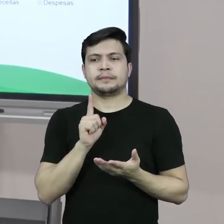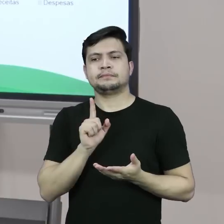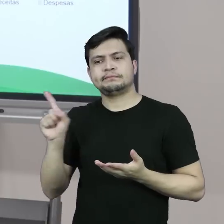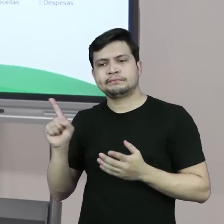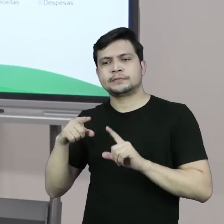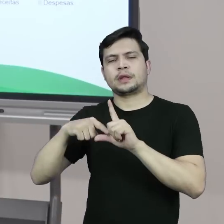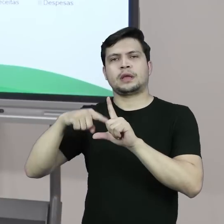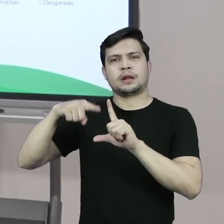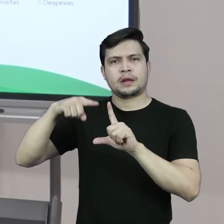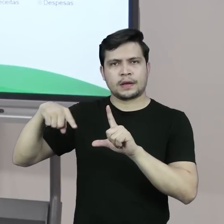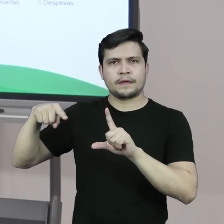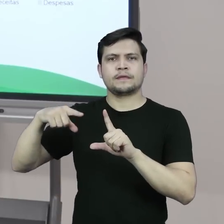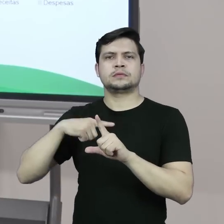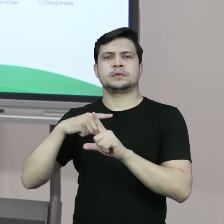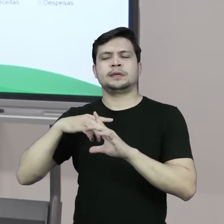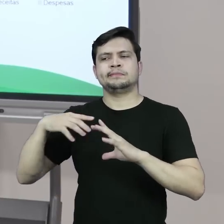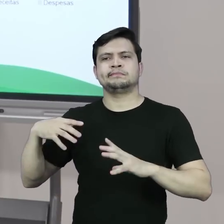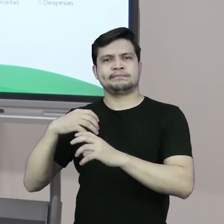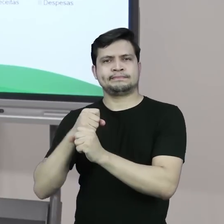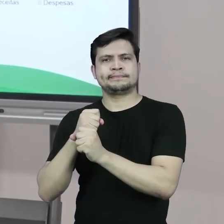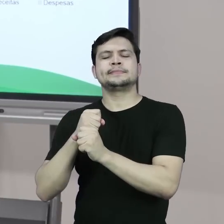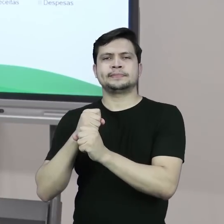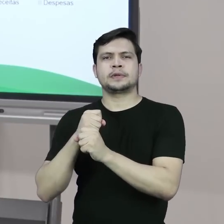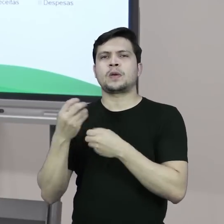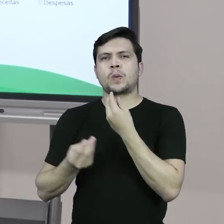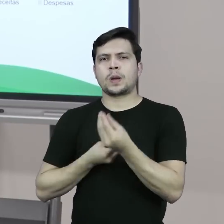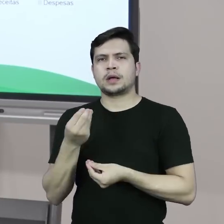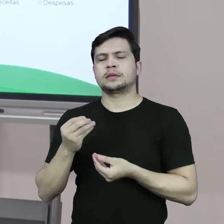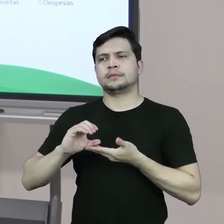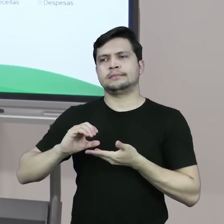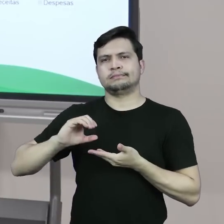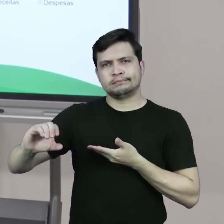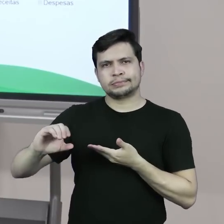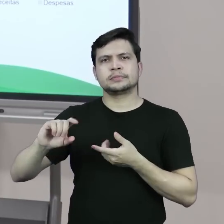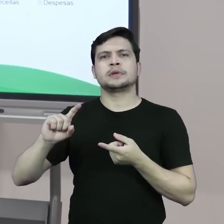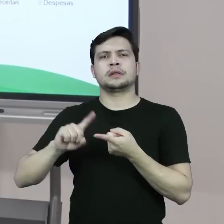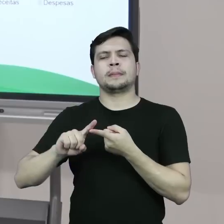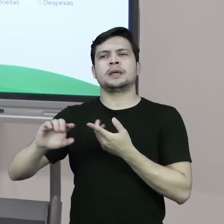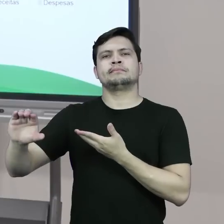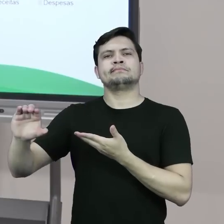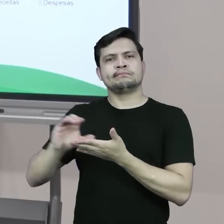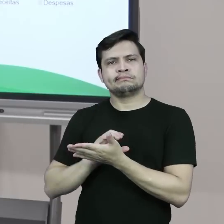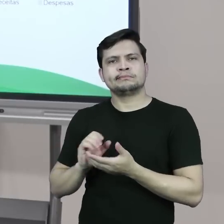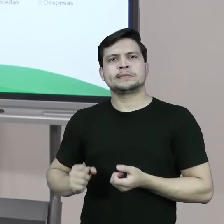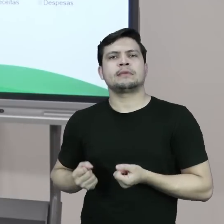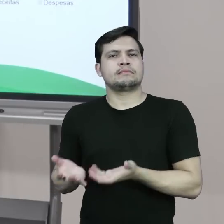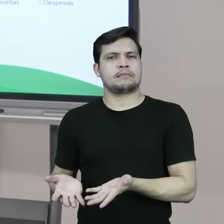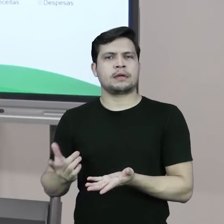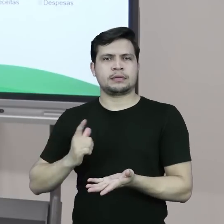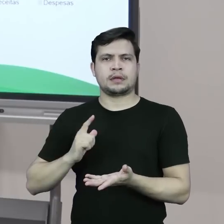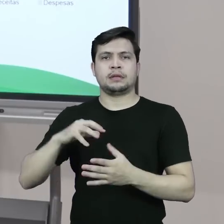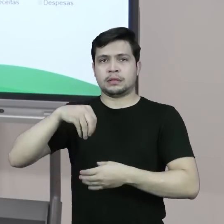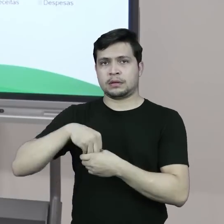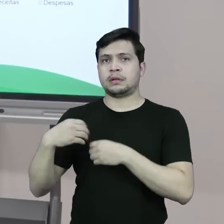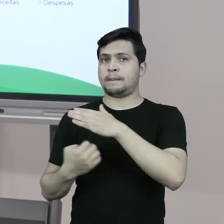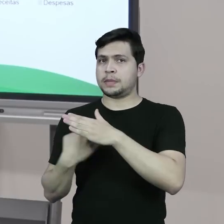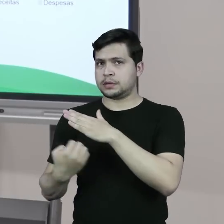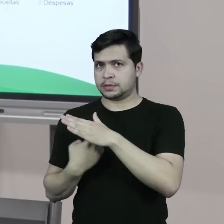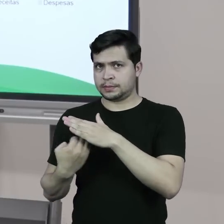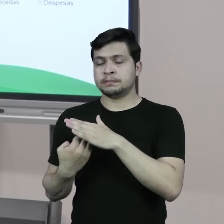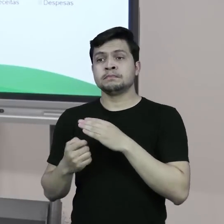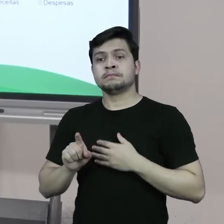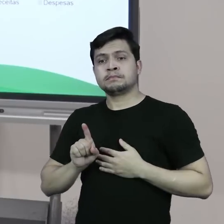é o que está na posição 7 mais 1 sobre 2. 7 mais 1 dá 8.